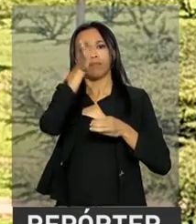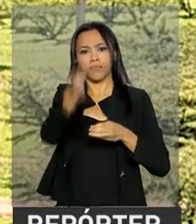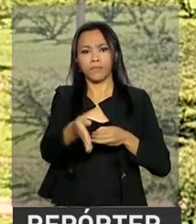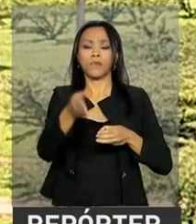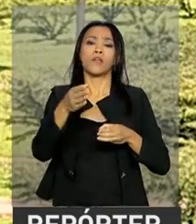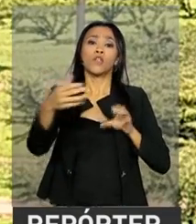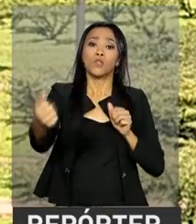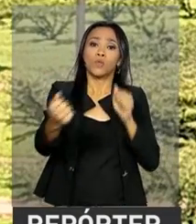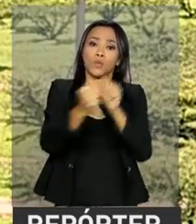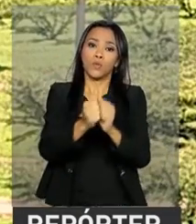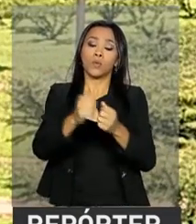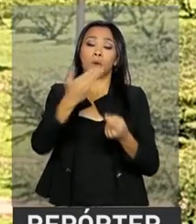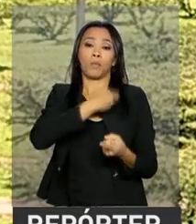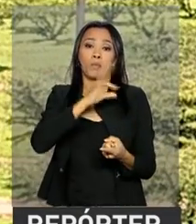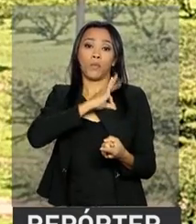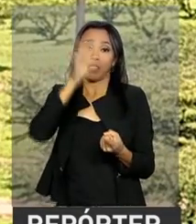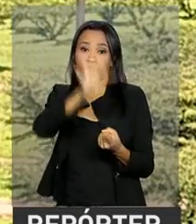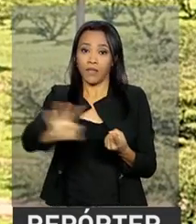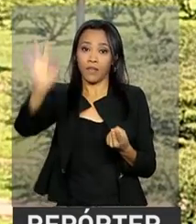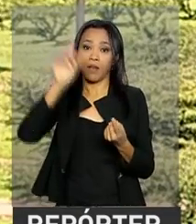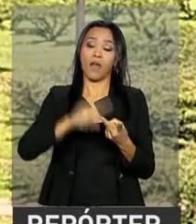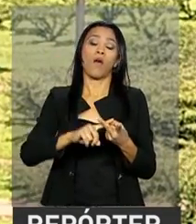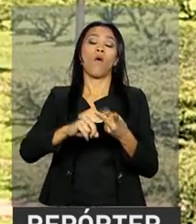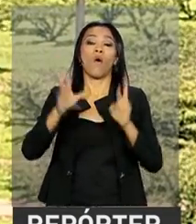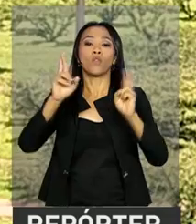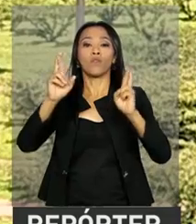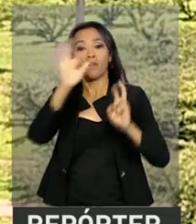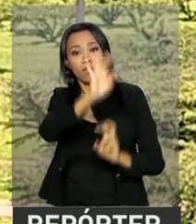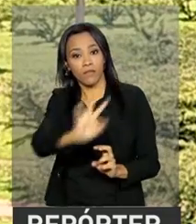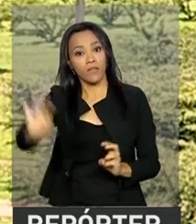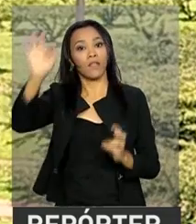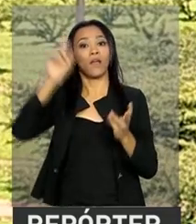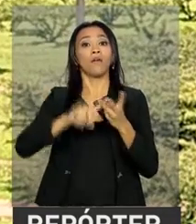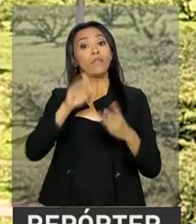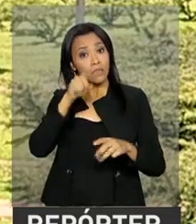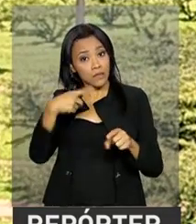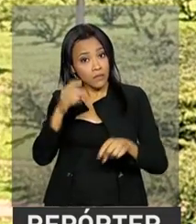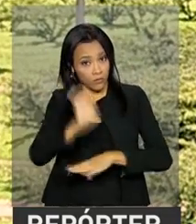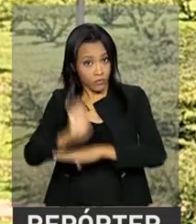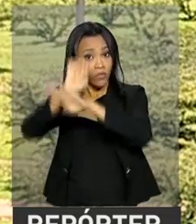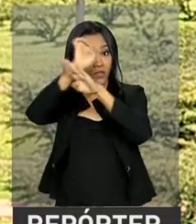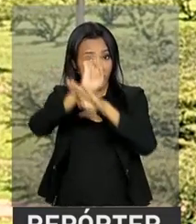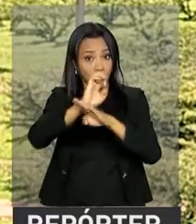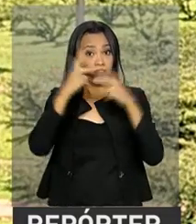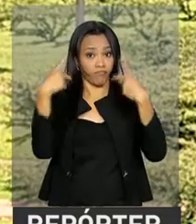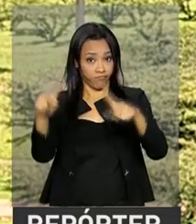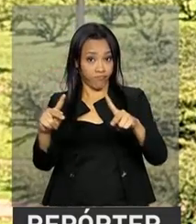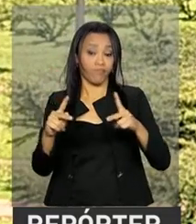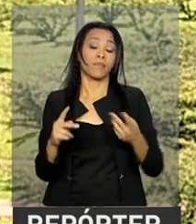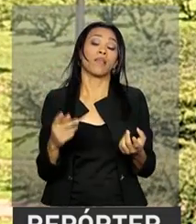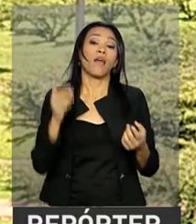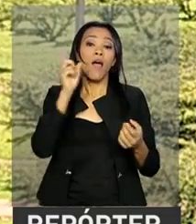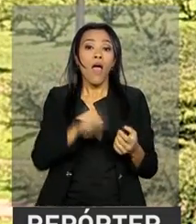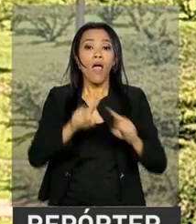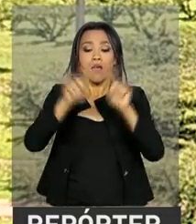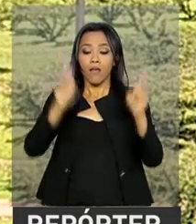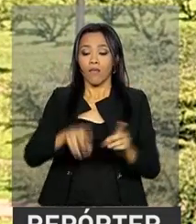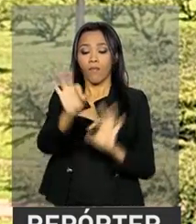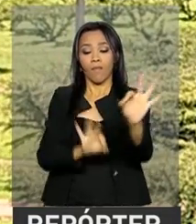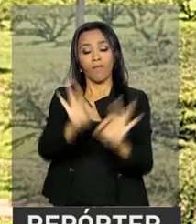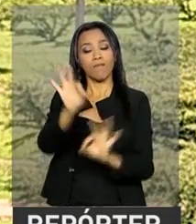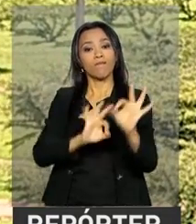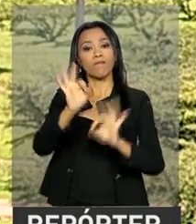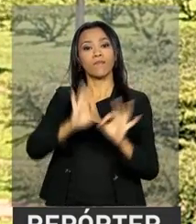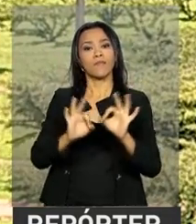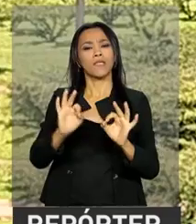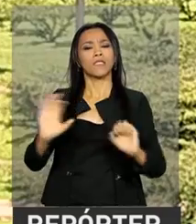as polícias Federal Rodoviária Federal e estaduais essas medidas estão previstas no plano nacional de